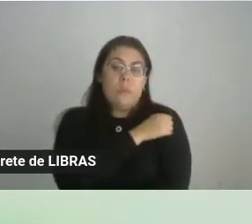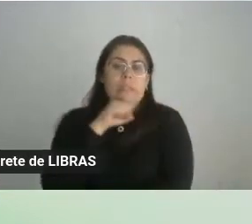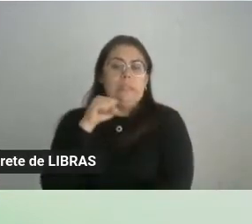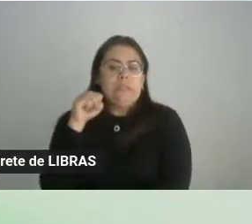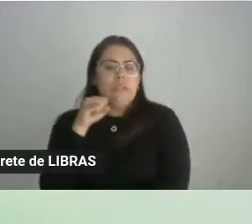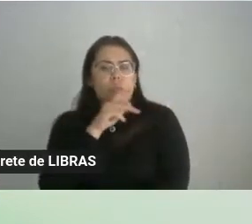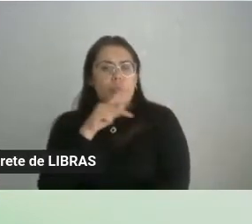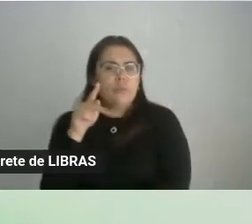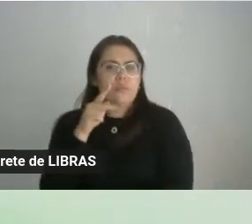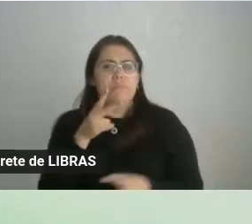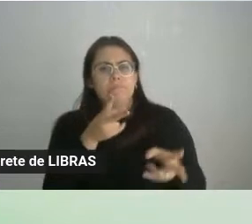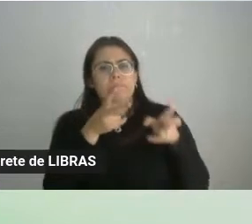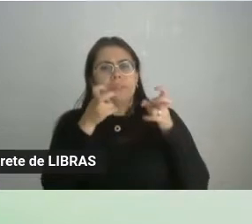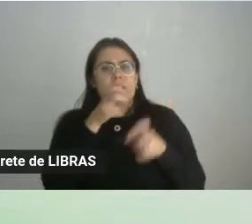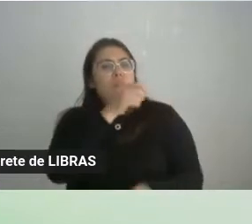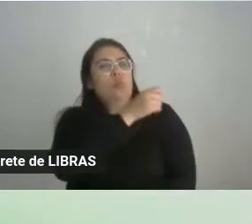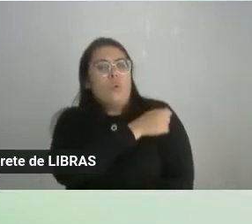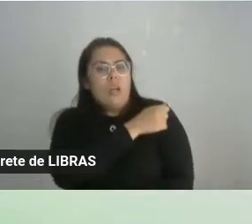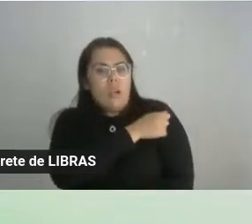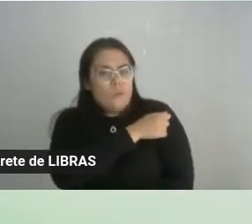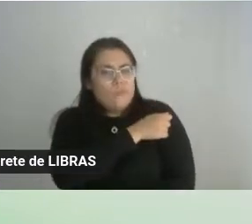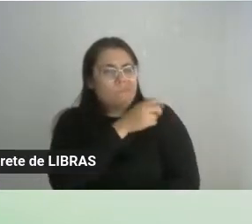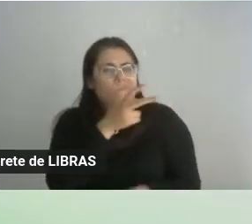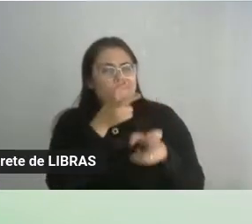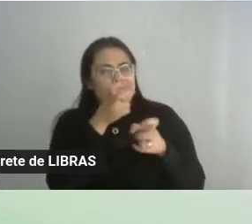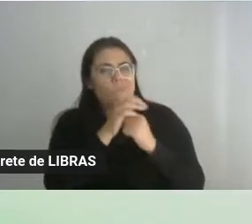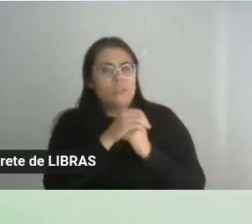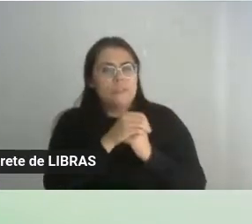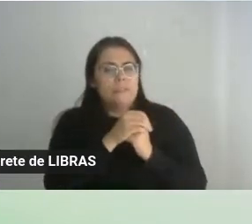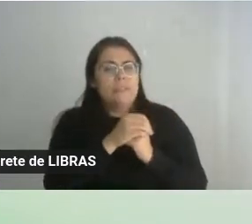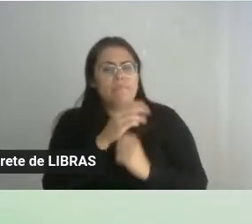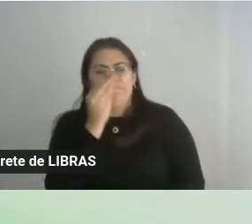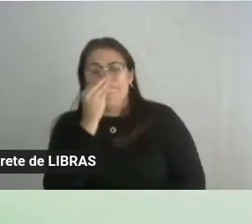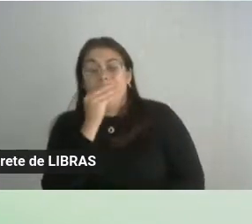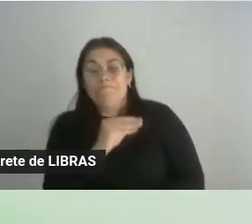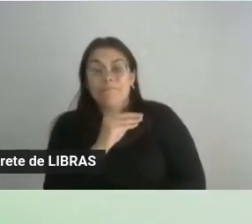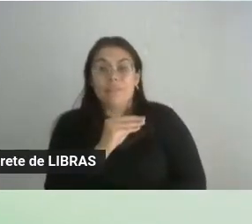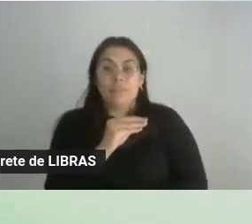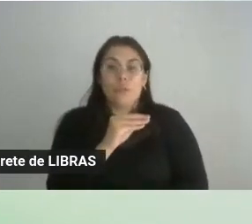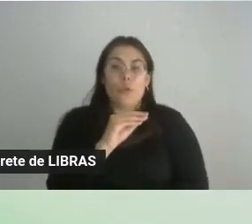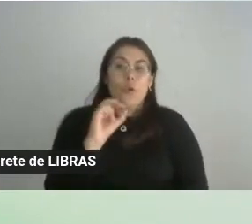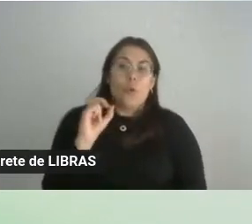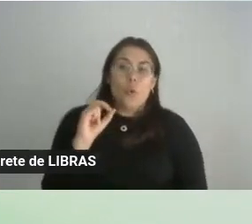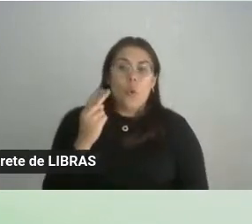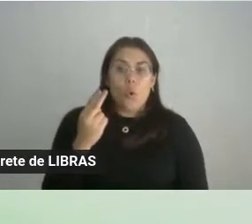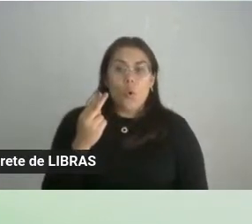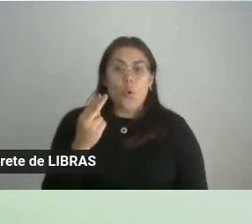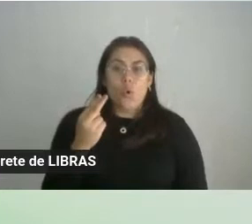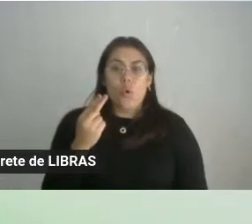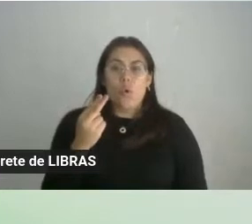situação dessas e ele simplesmente nada diz, ou se ele apenas se mostra de forma assertiva, como se